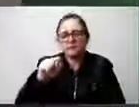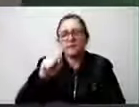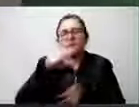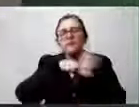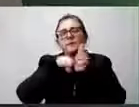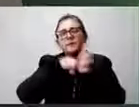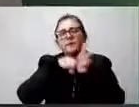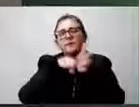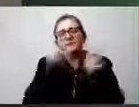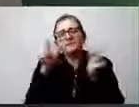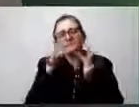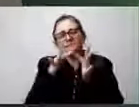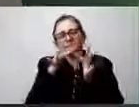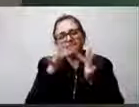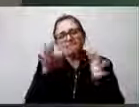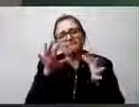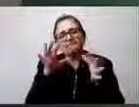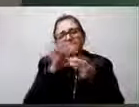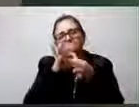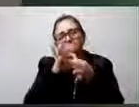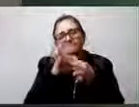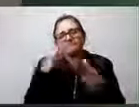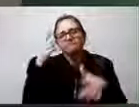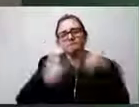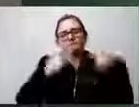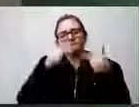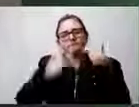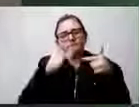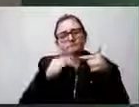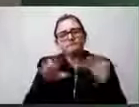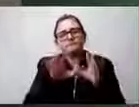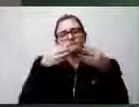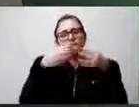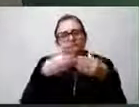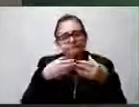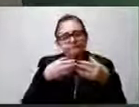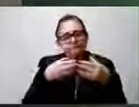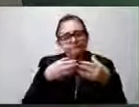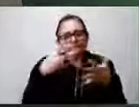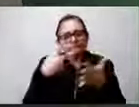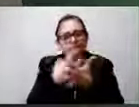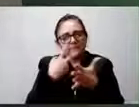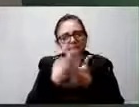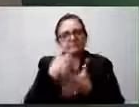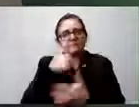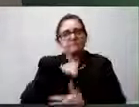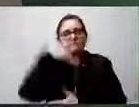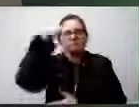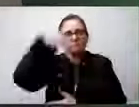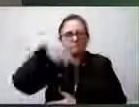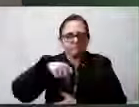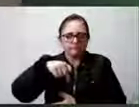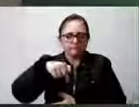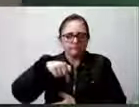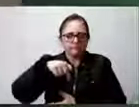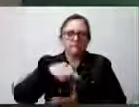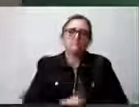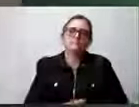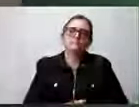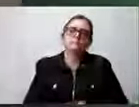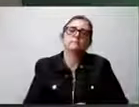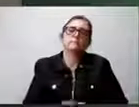perguntas, né? E trabalhando em uma equipe, assim como acontece comigo aqui no ambulatório de coluna, o